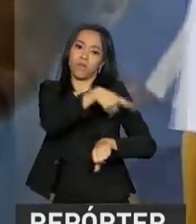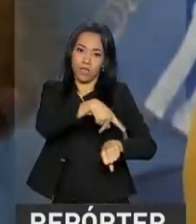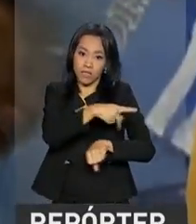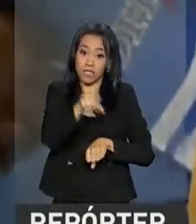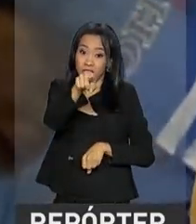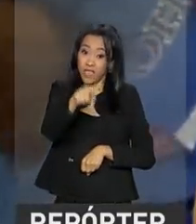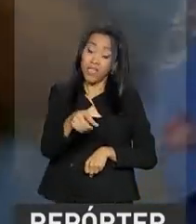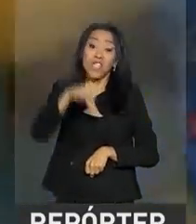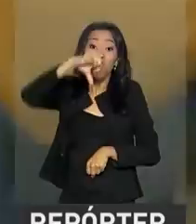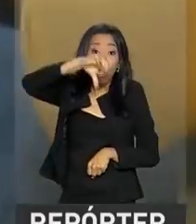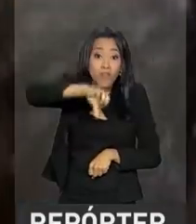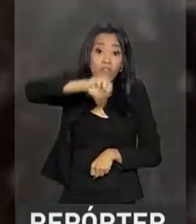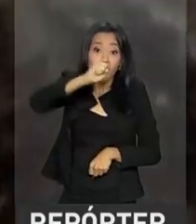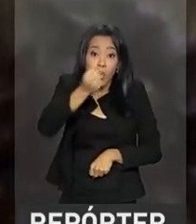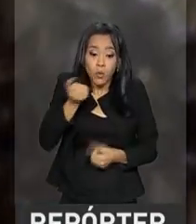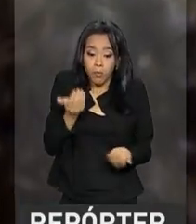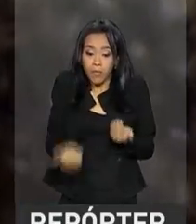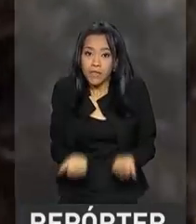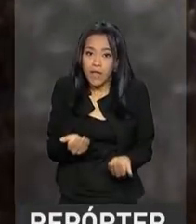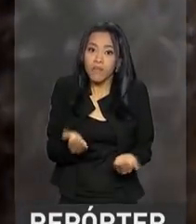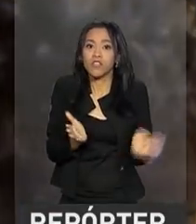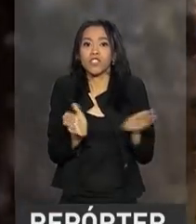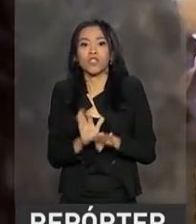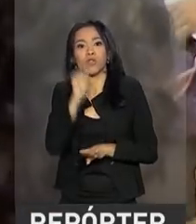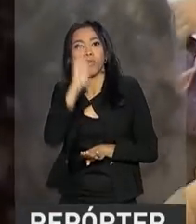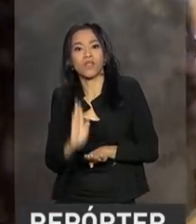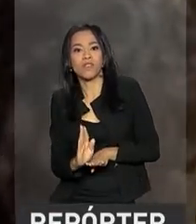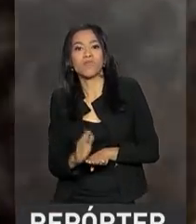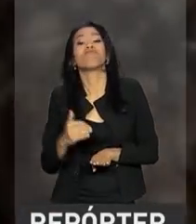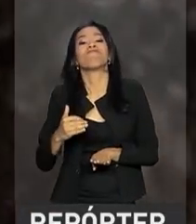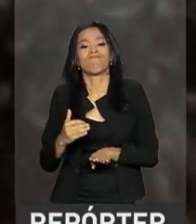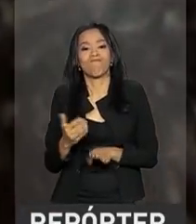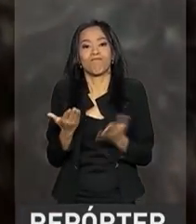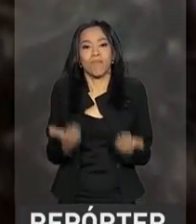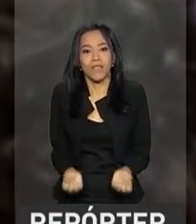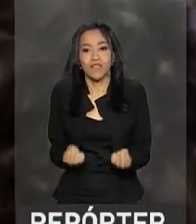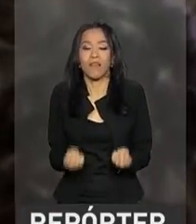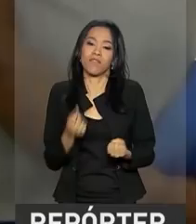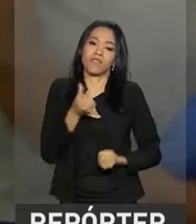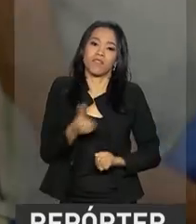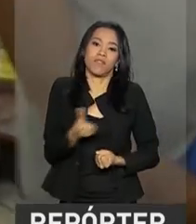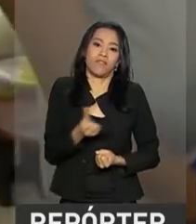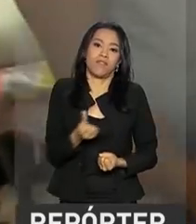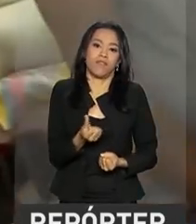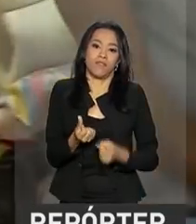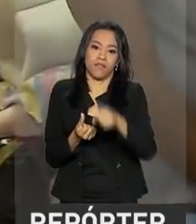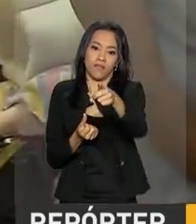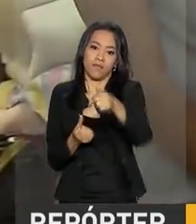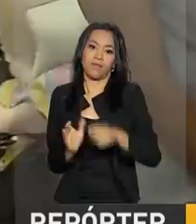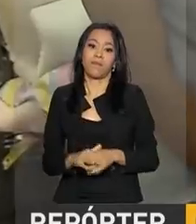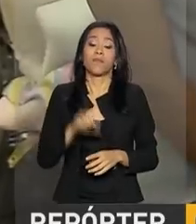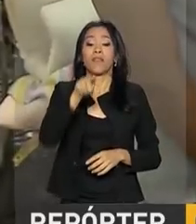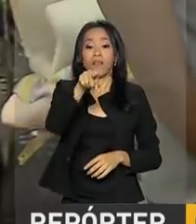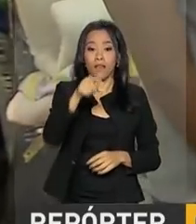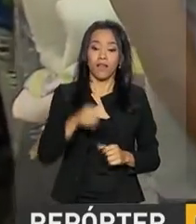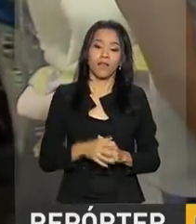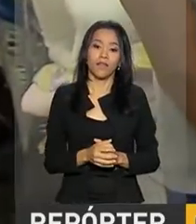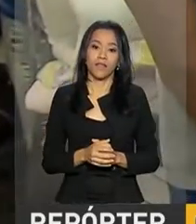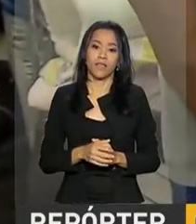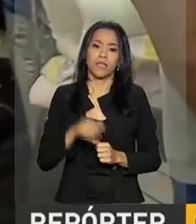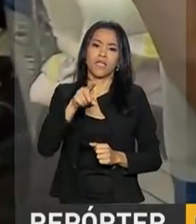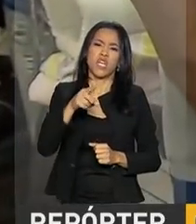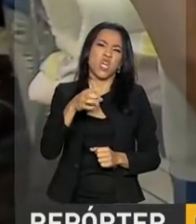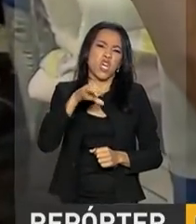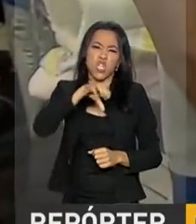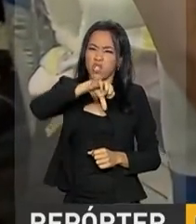pesava 98 quilos. Quando chegou ao Brasil, estava com 66. Desta pessoa que está aqui, que pesava